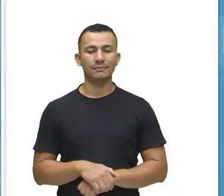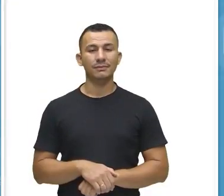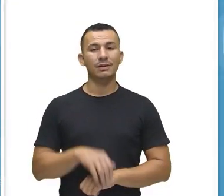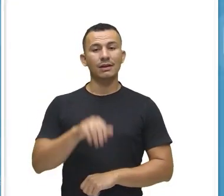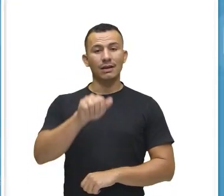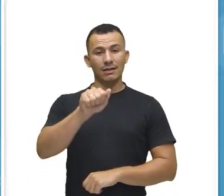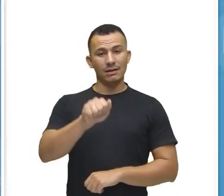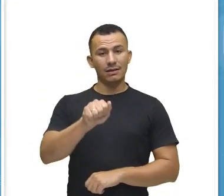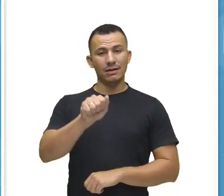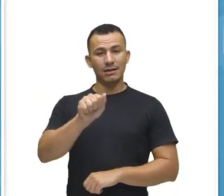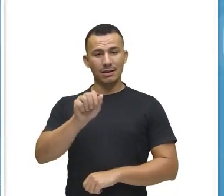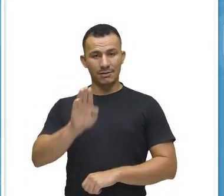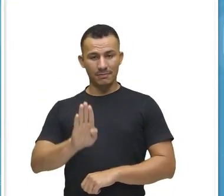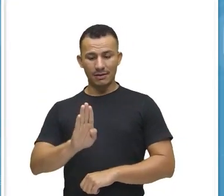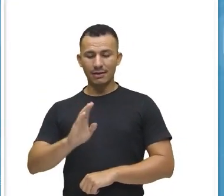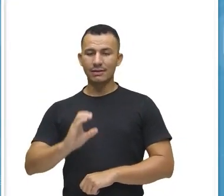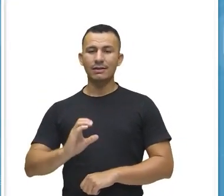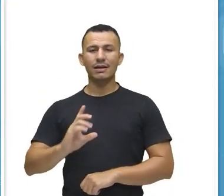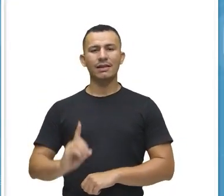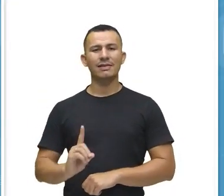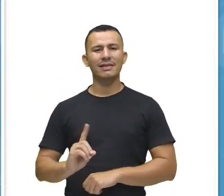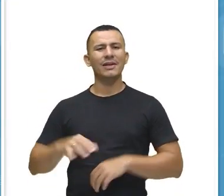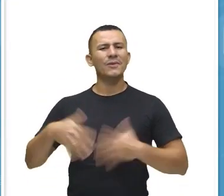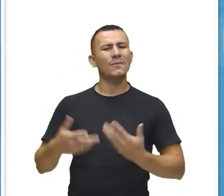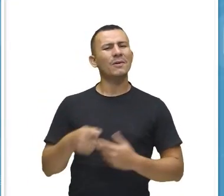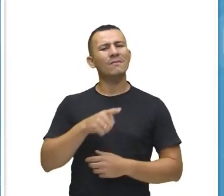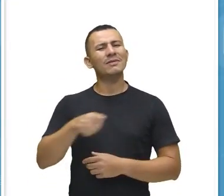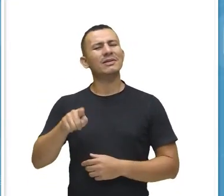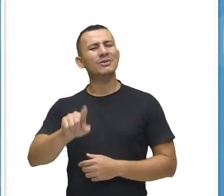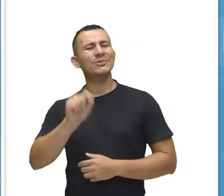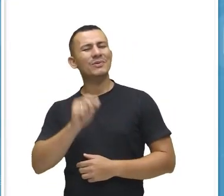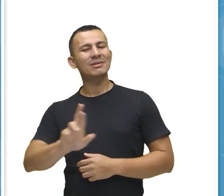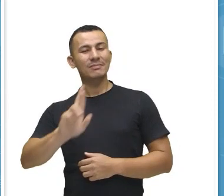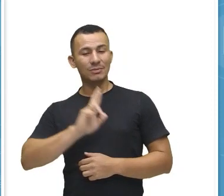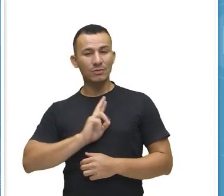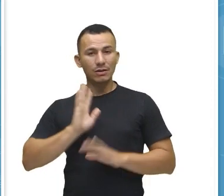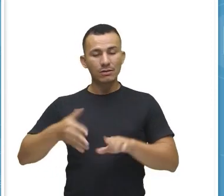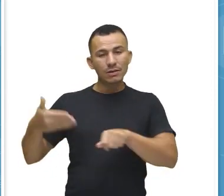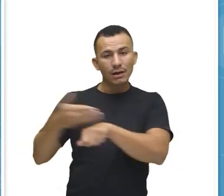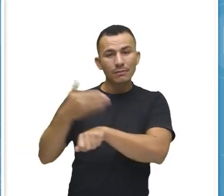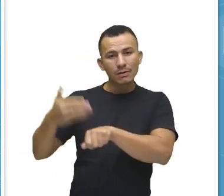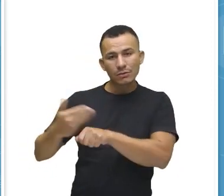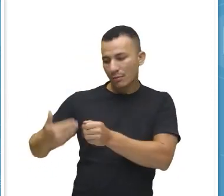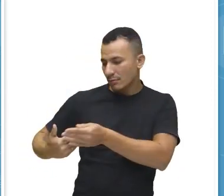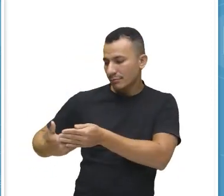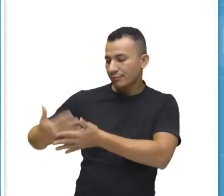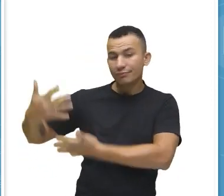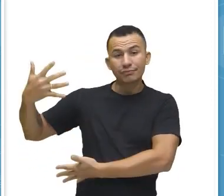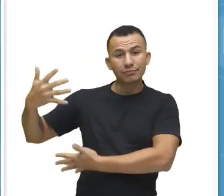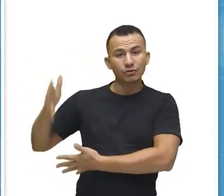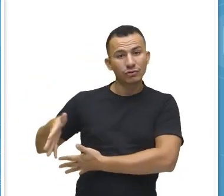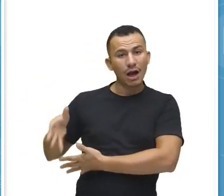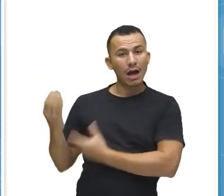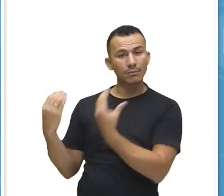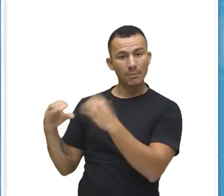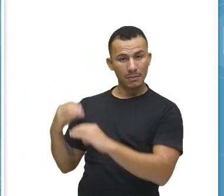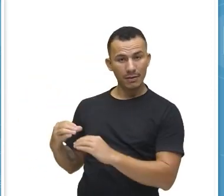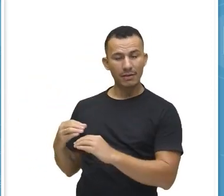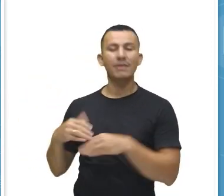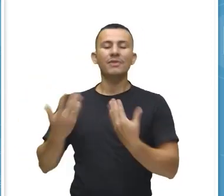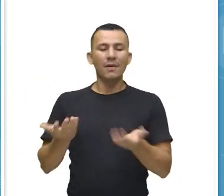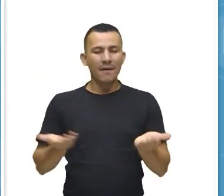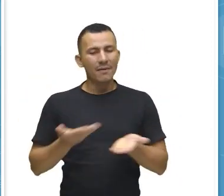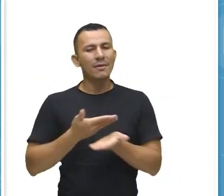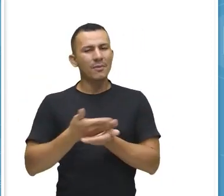C ou D. Qual a sua resposta, hein? Já indicou aí no chat? Já participou? Vamos ver então aqui também